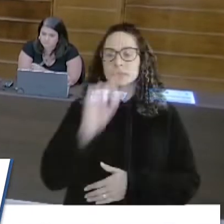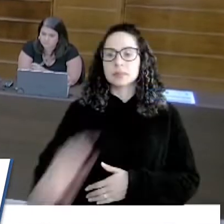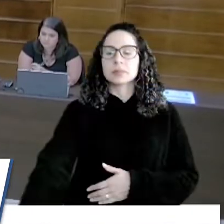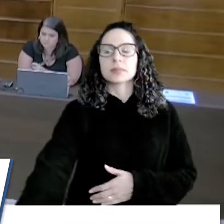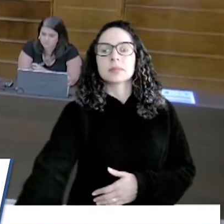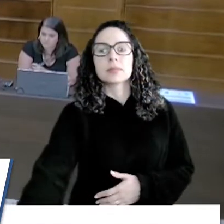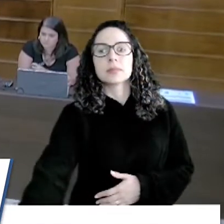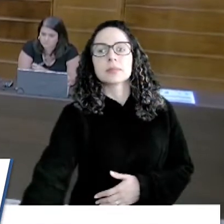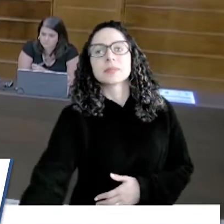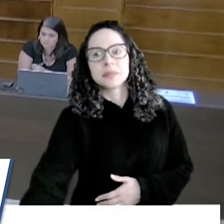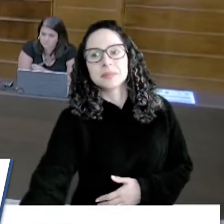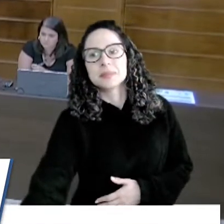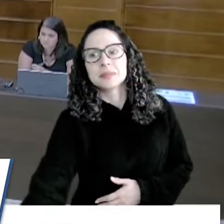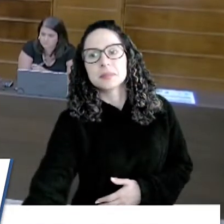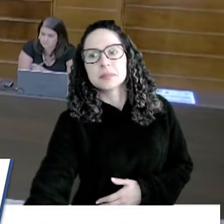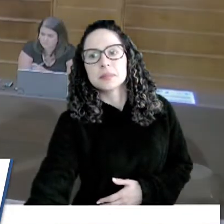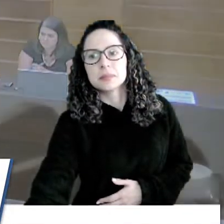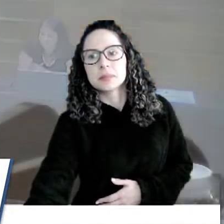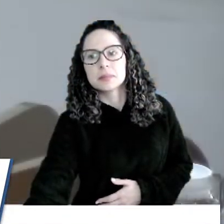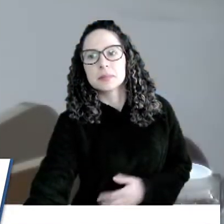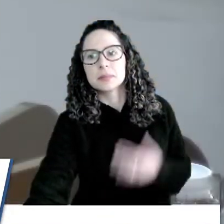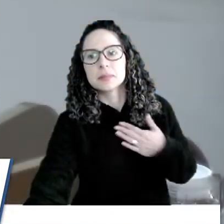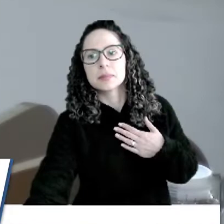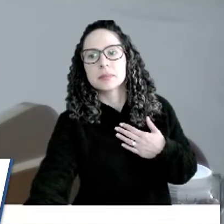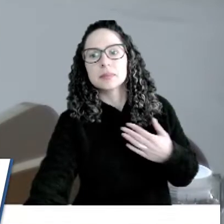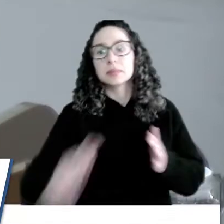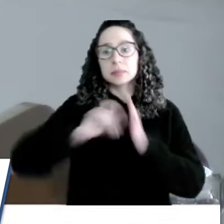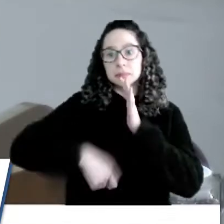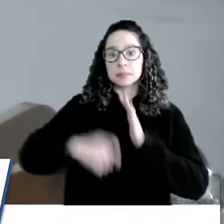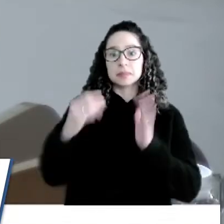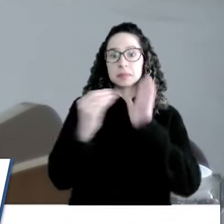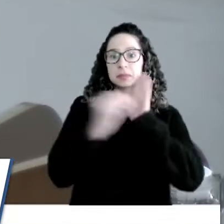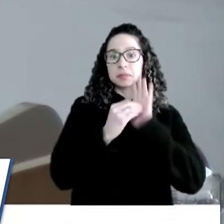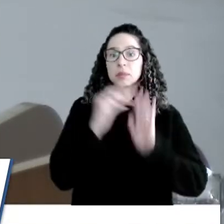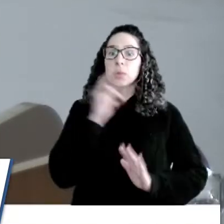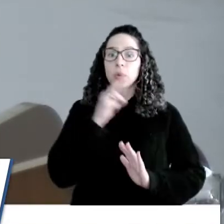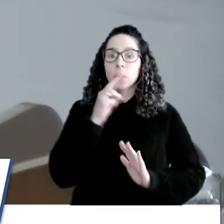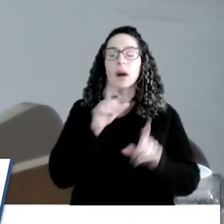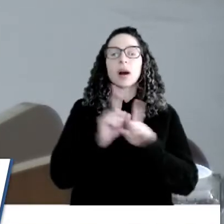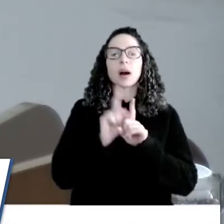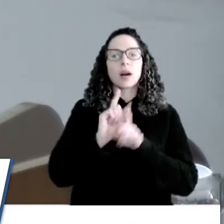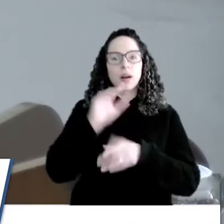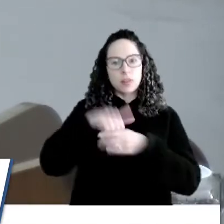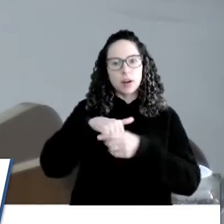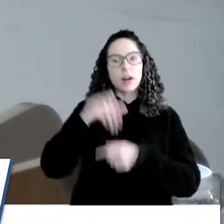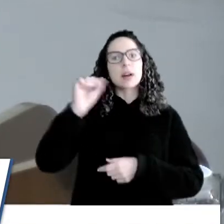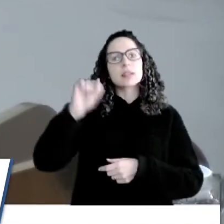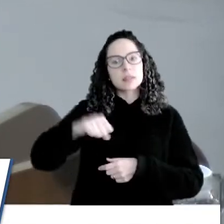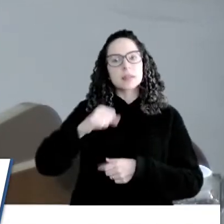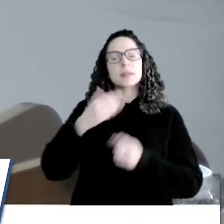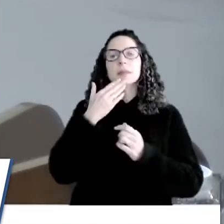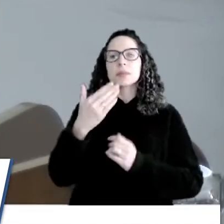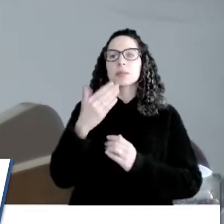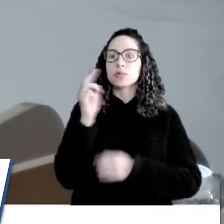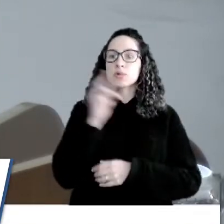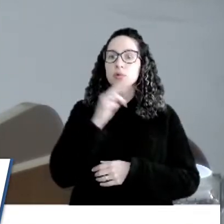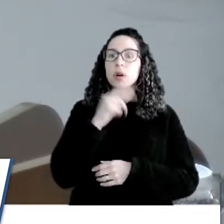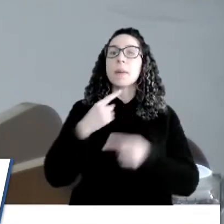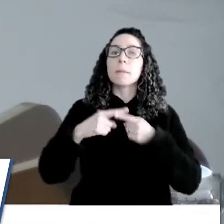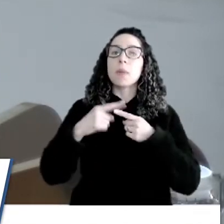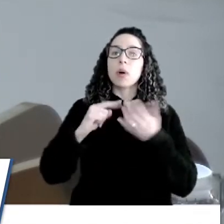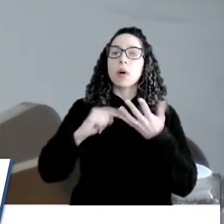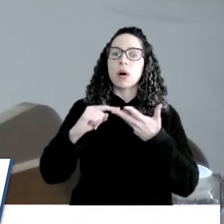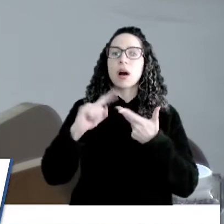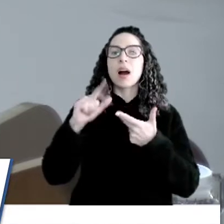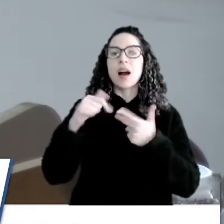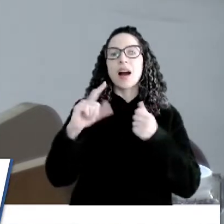Eu assinei o requerimento de urgência e também votei sim pelo requerimento de urgência. Um dos motivos foi esse artigo